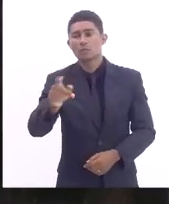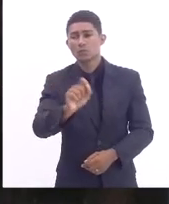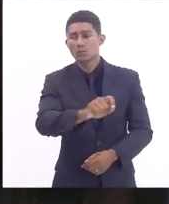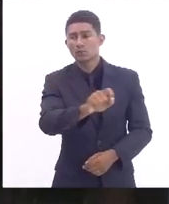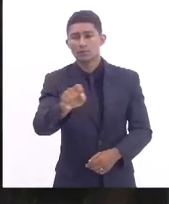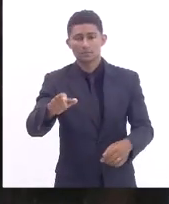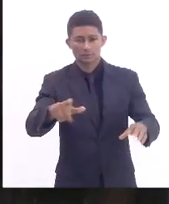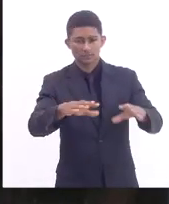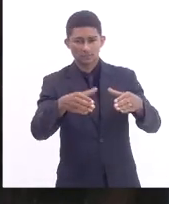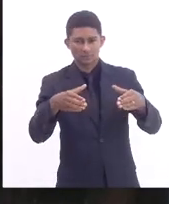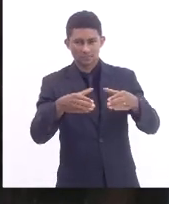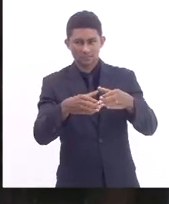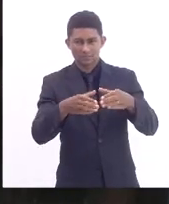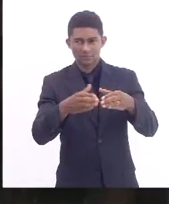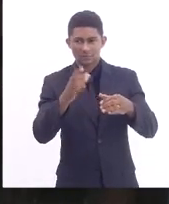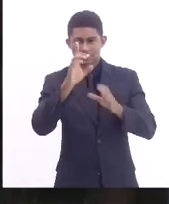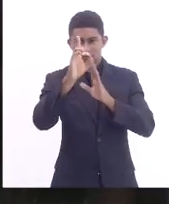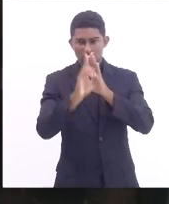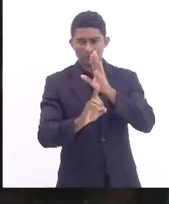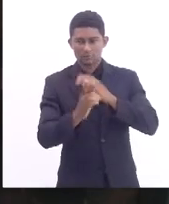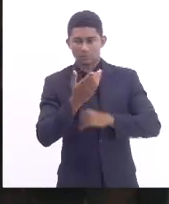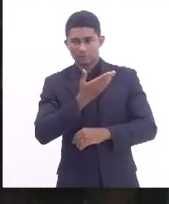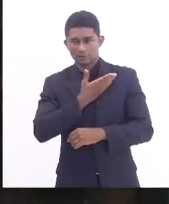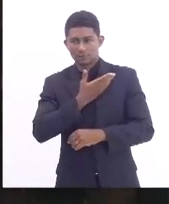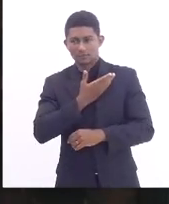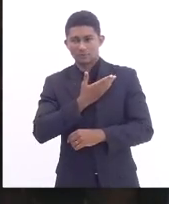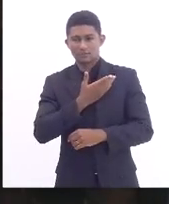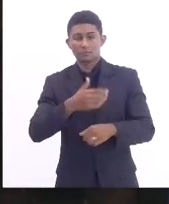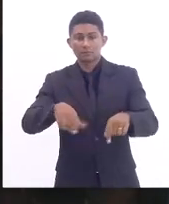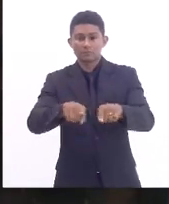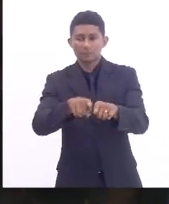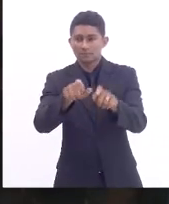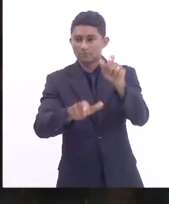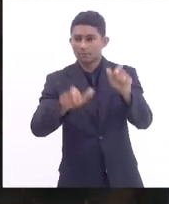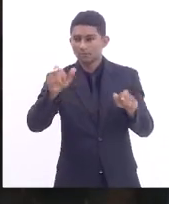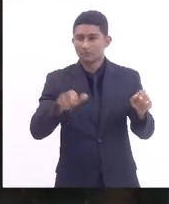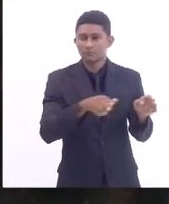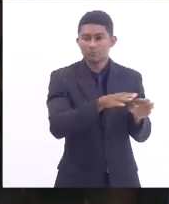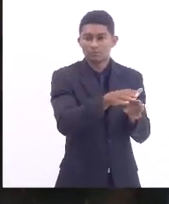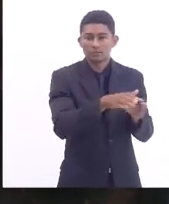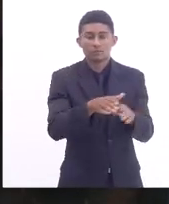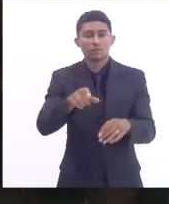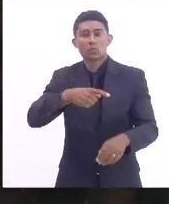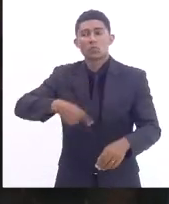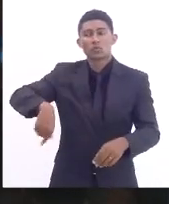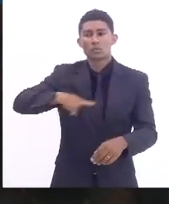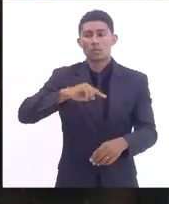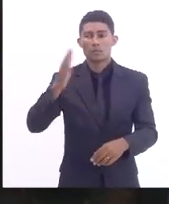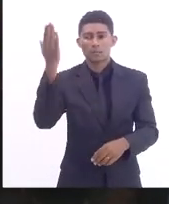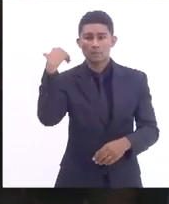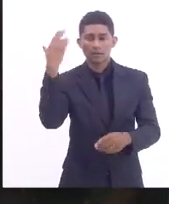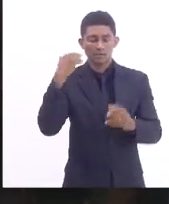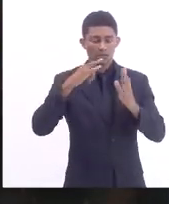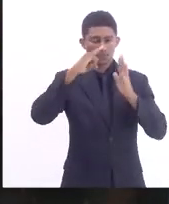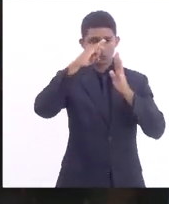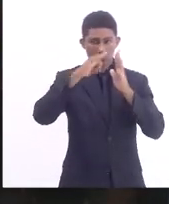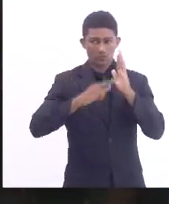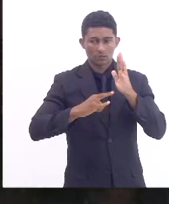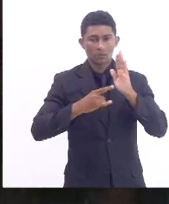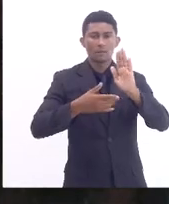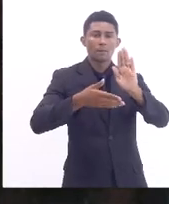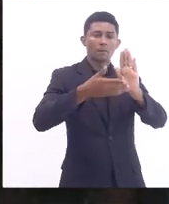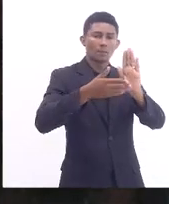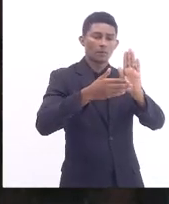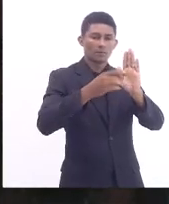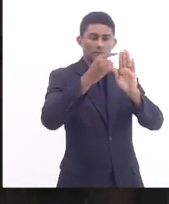companheiro de diretoria e cada acompanhando de Conselheiro que nós fomos aos técnicos distribuímos esse documento com 10